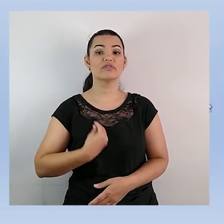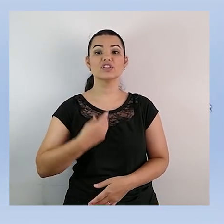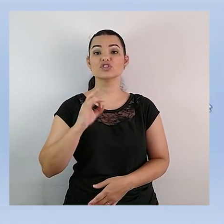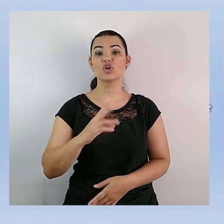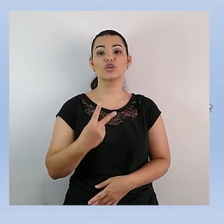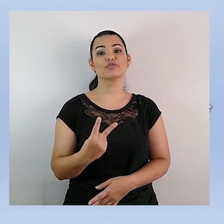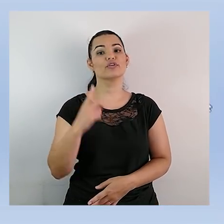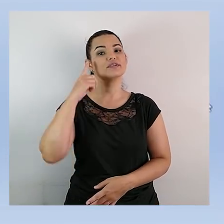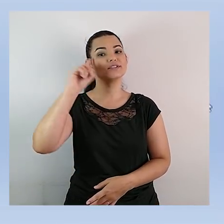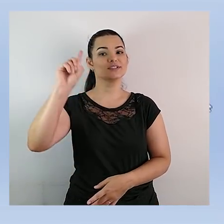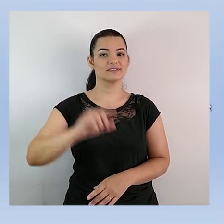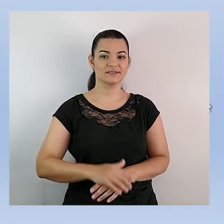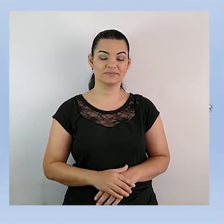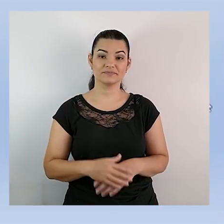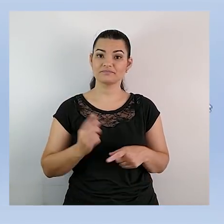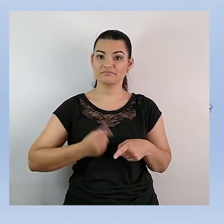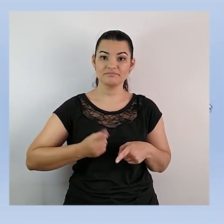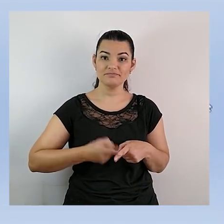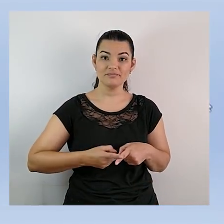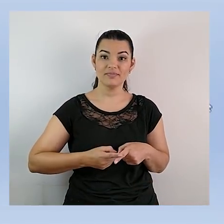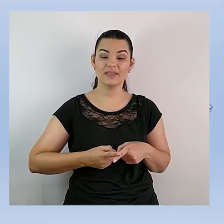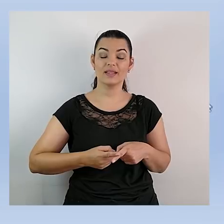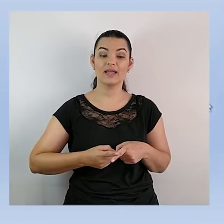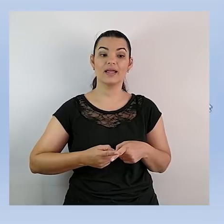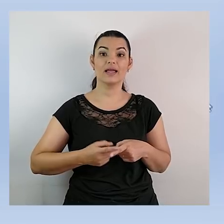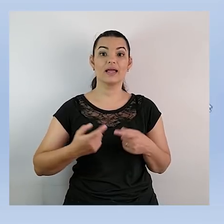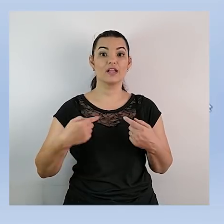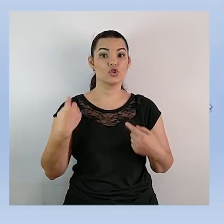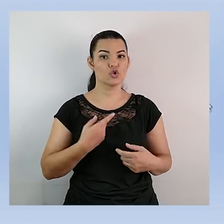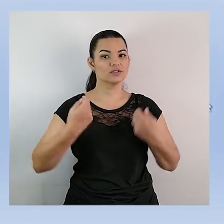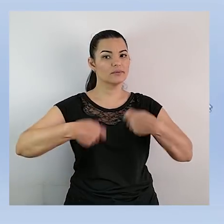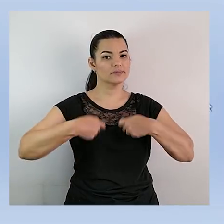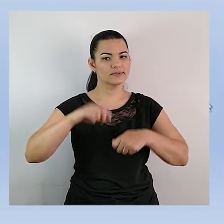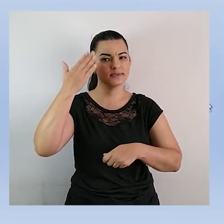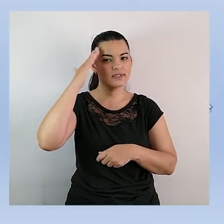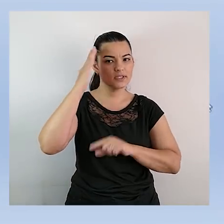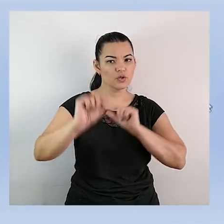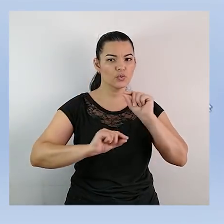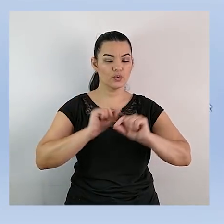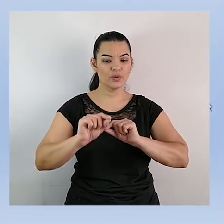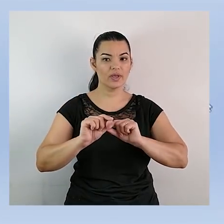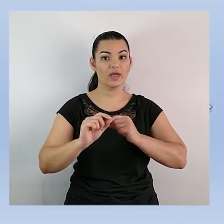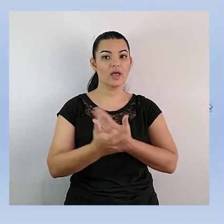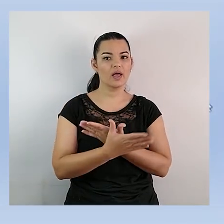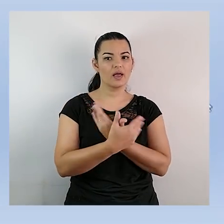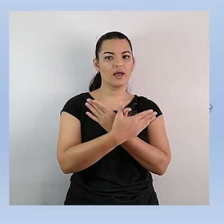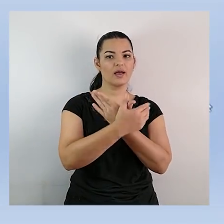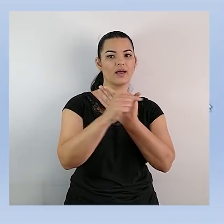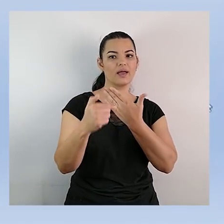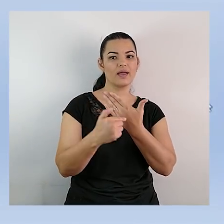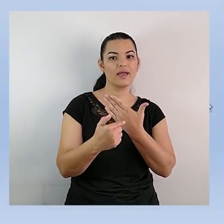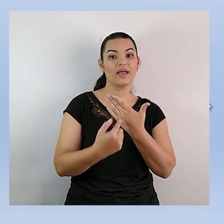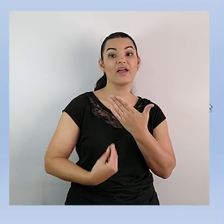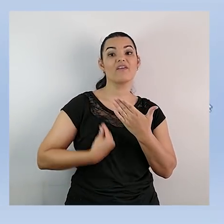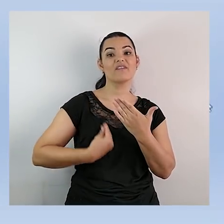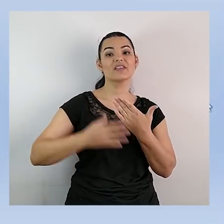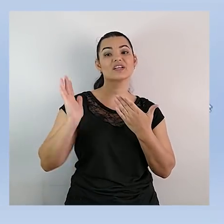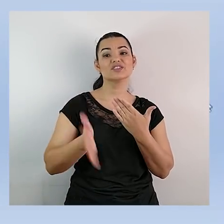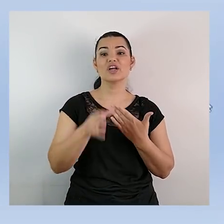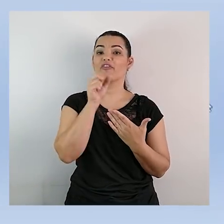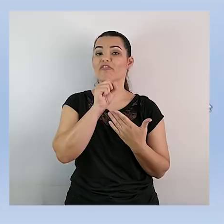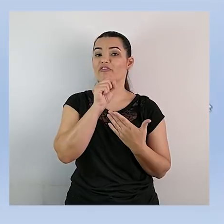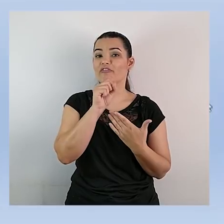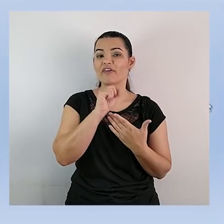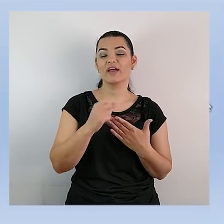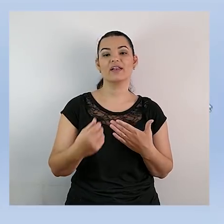no máximo 2 dias, certo? Porque a gente precisa entender que essa fase é a última fase de vida